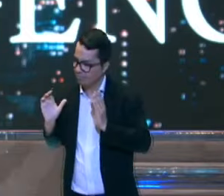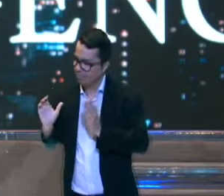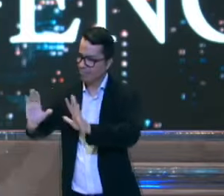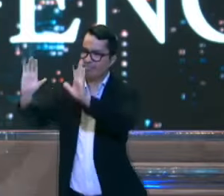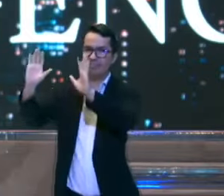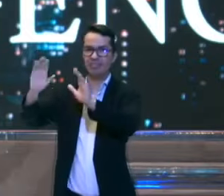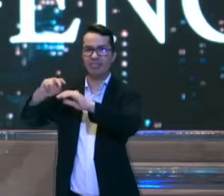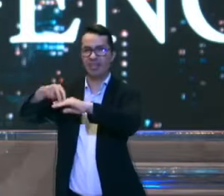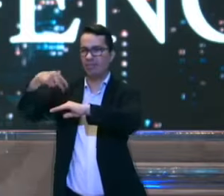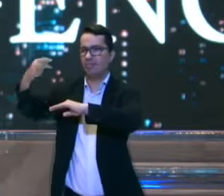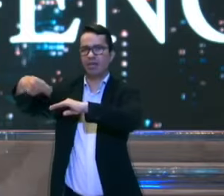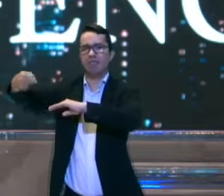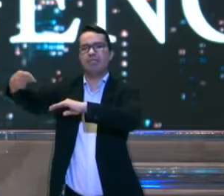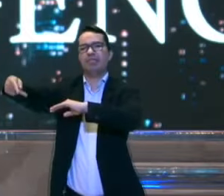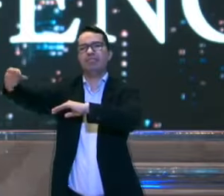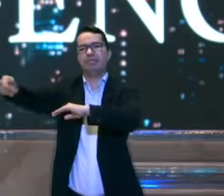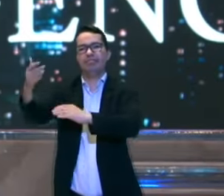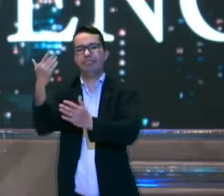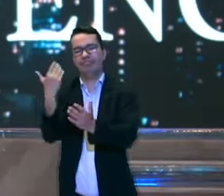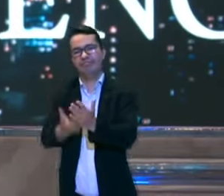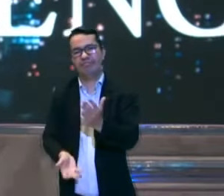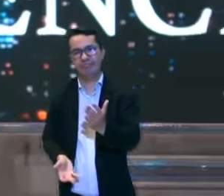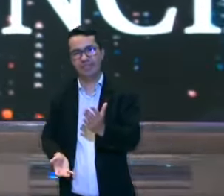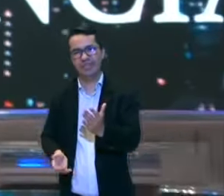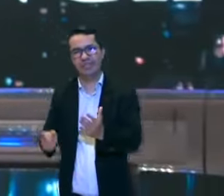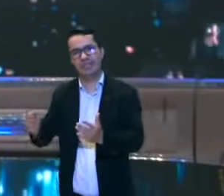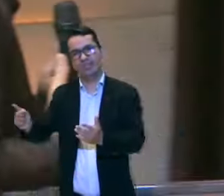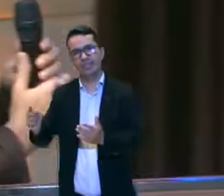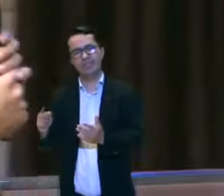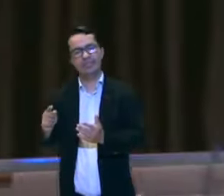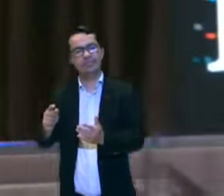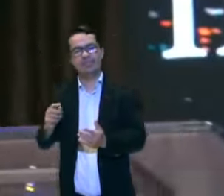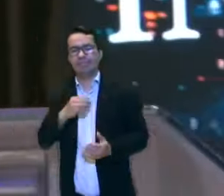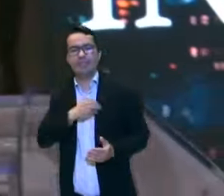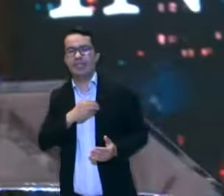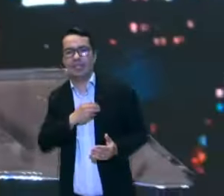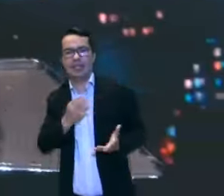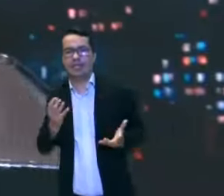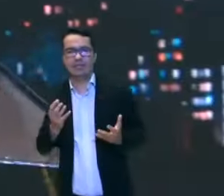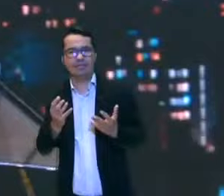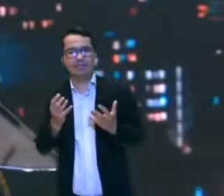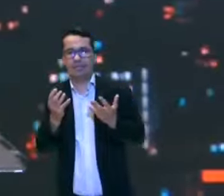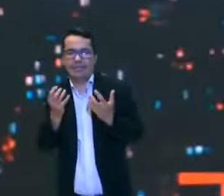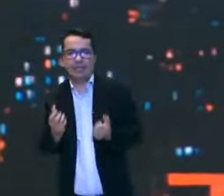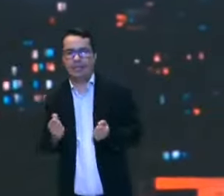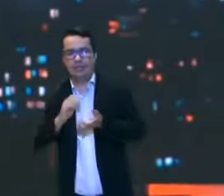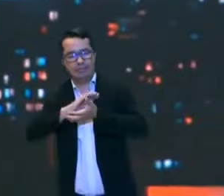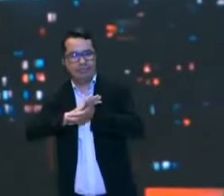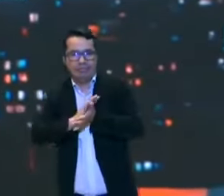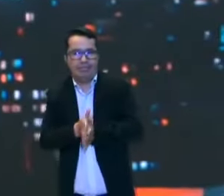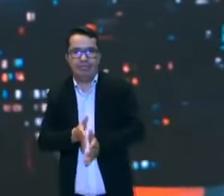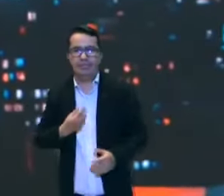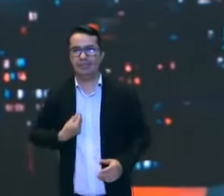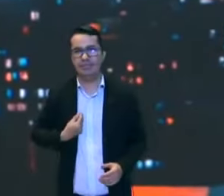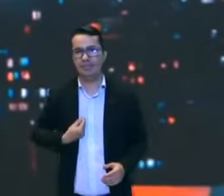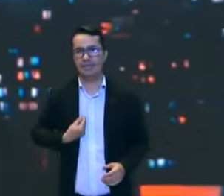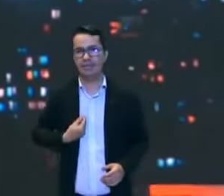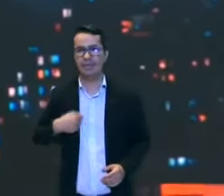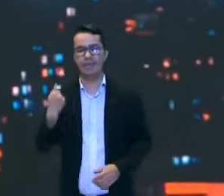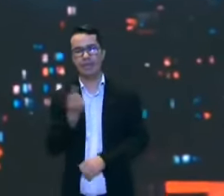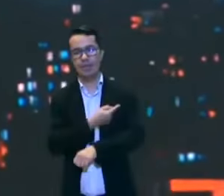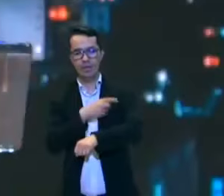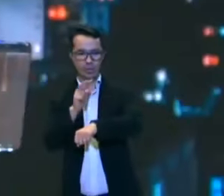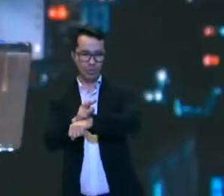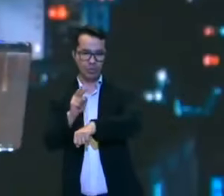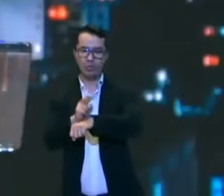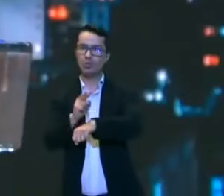bebê, essa é a perspectiva. O outro texto que fala sobre isso, ele fala para cuidarmos das nossas liberdades.